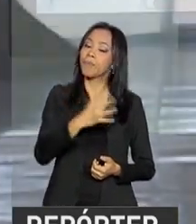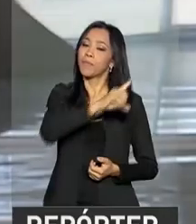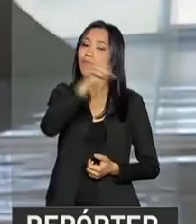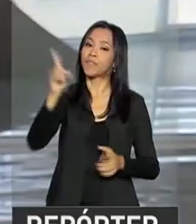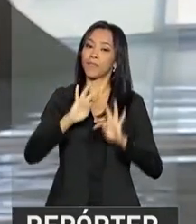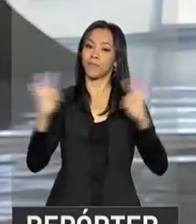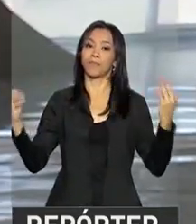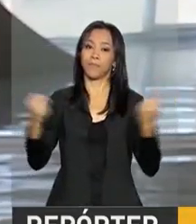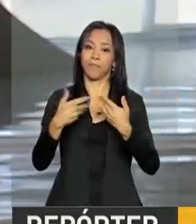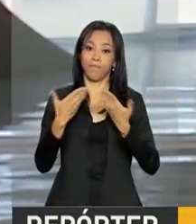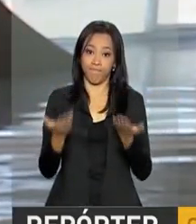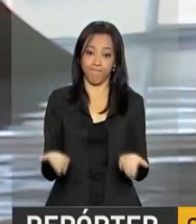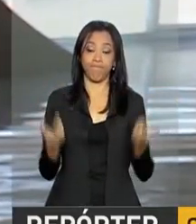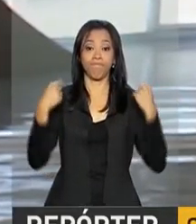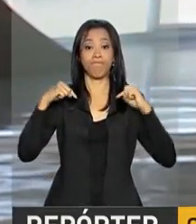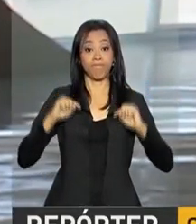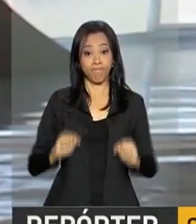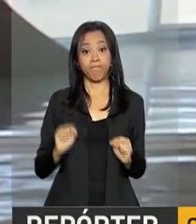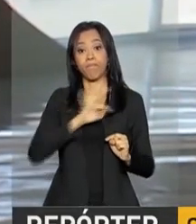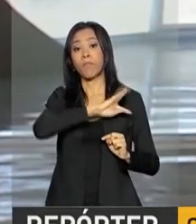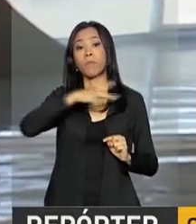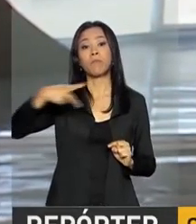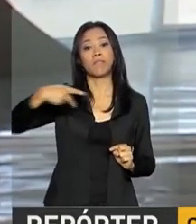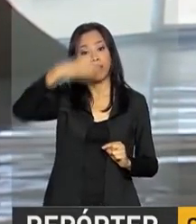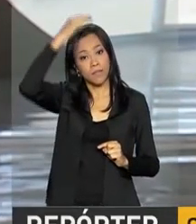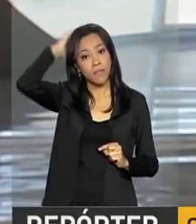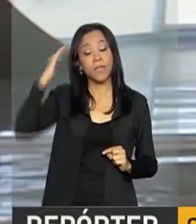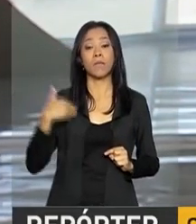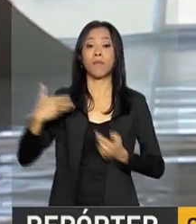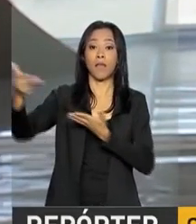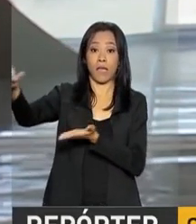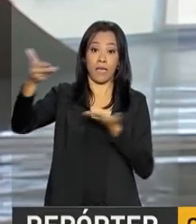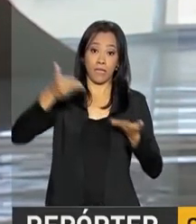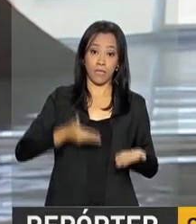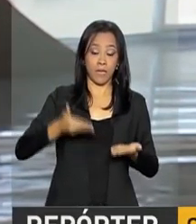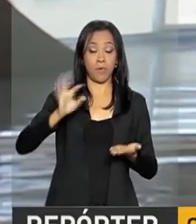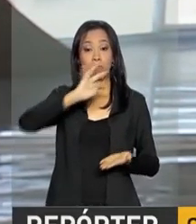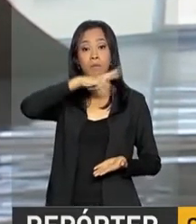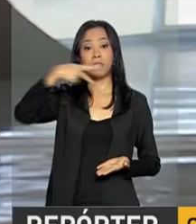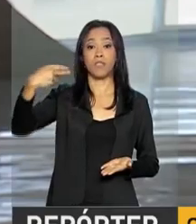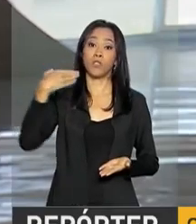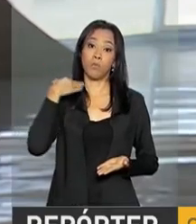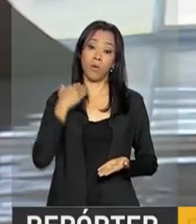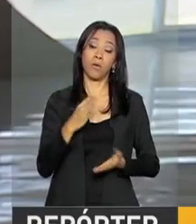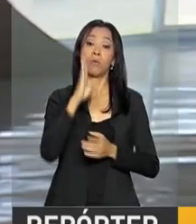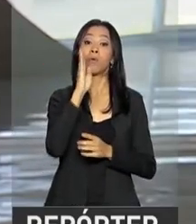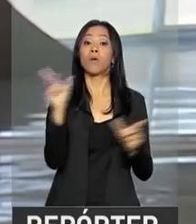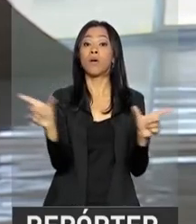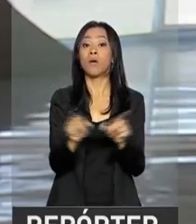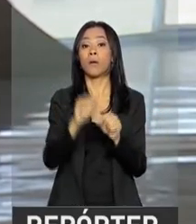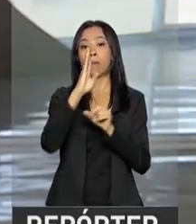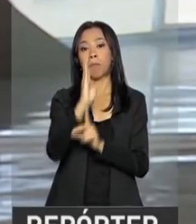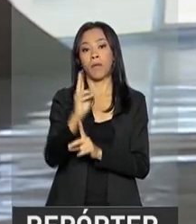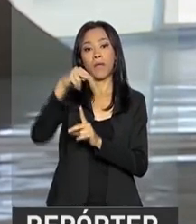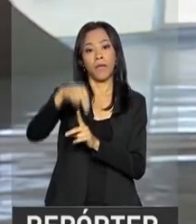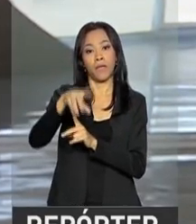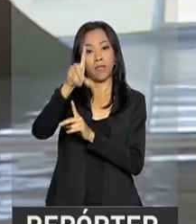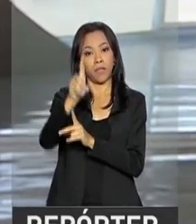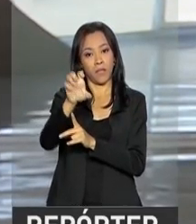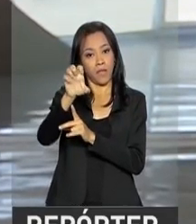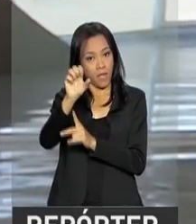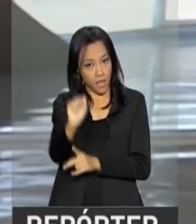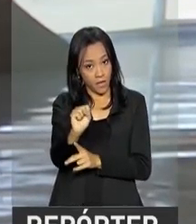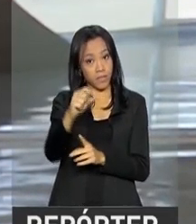todos olha o presidente michel temer recebe o presidente do bnds paulo rabello de castro às 10 horas da manhã